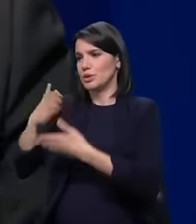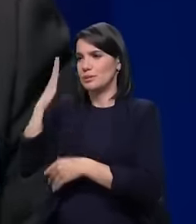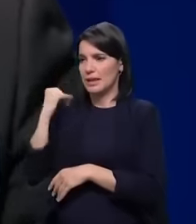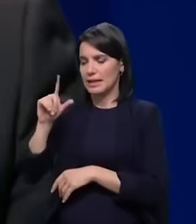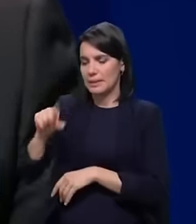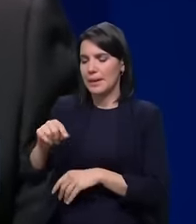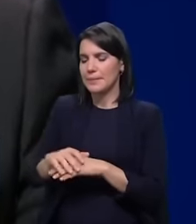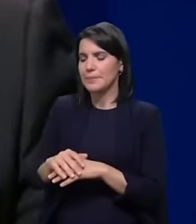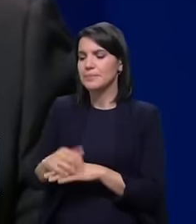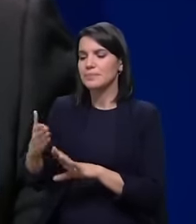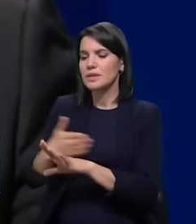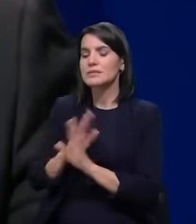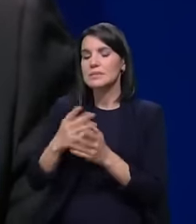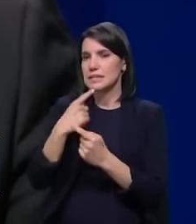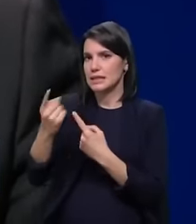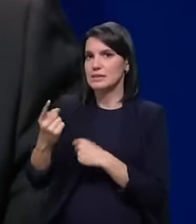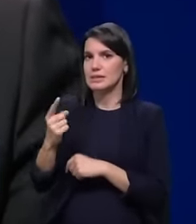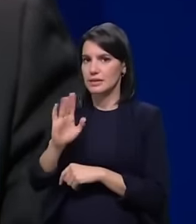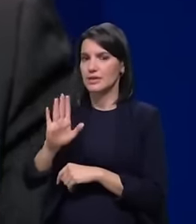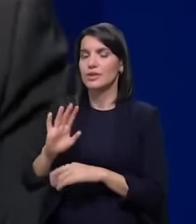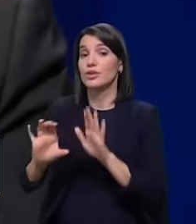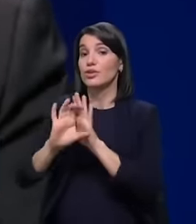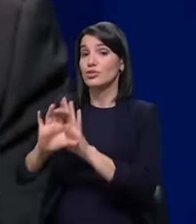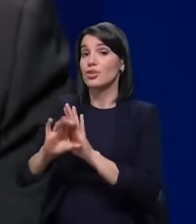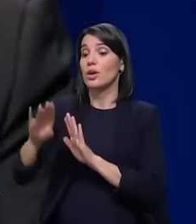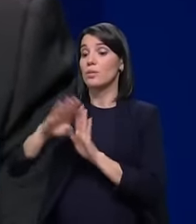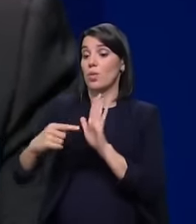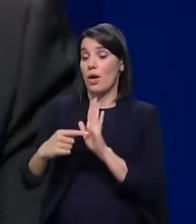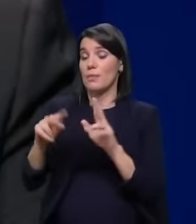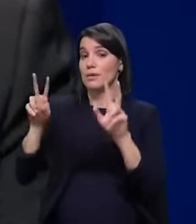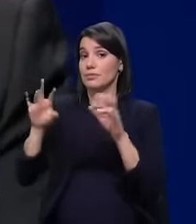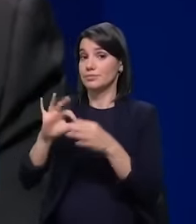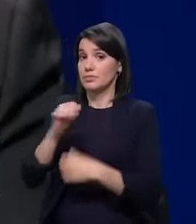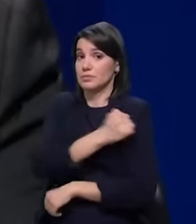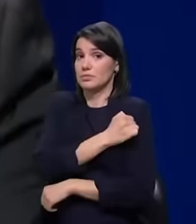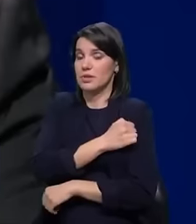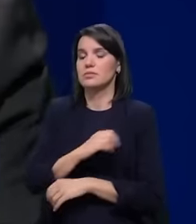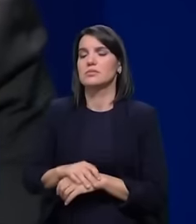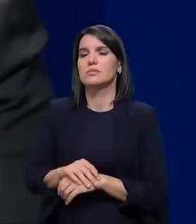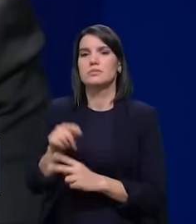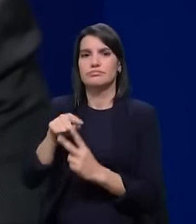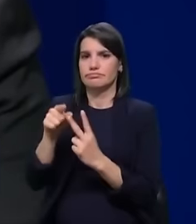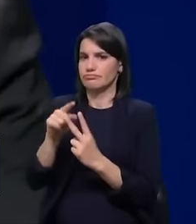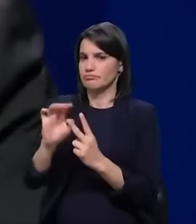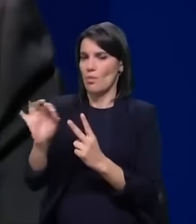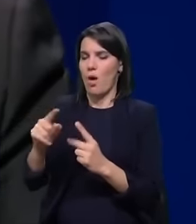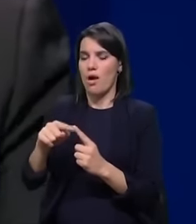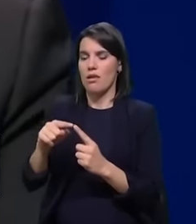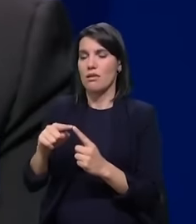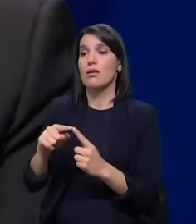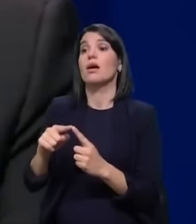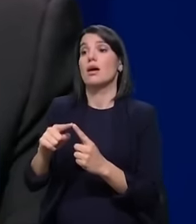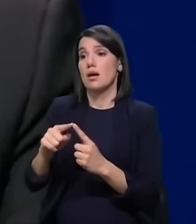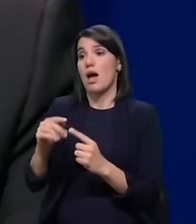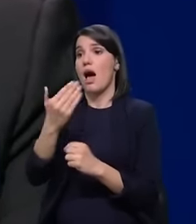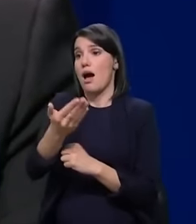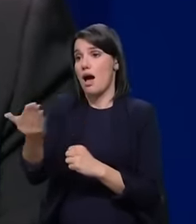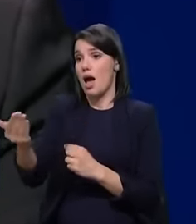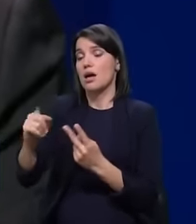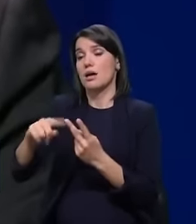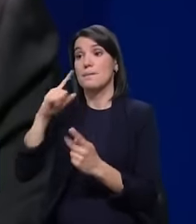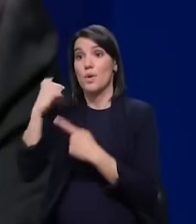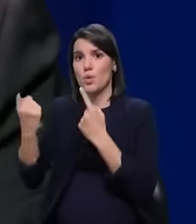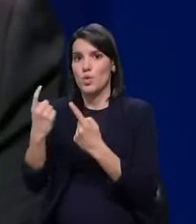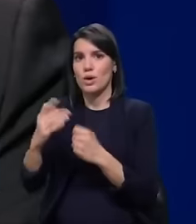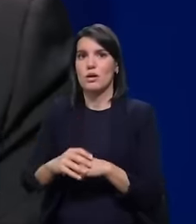antes de mais é preciso dizer isto. O Chega, no seu programa de habitação, toca nas duas vertentes, a oferta e a procura, coisa que o Bloco de